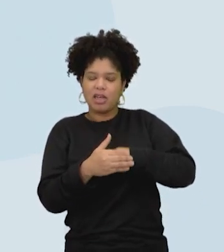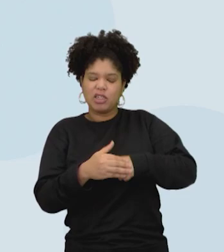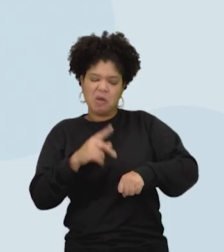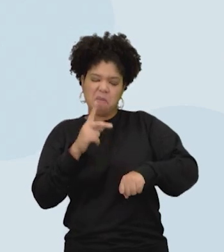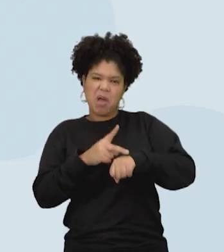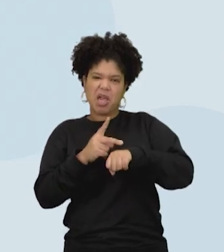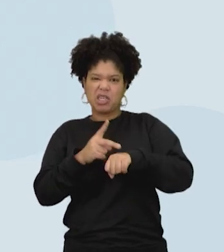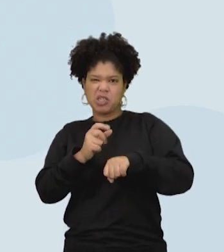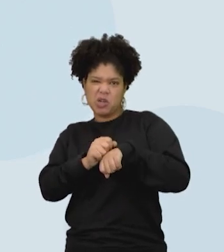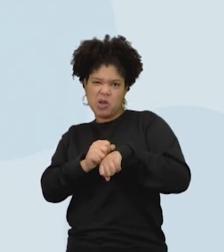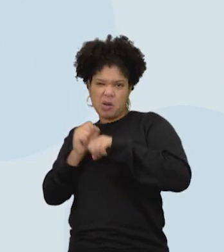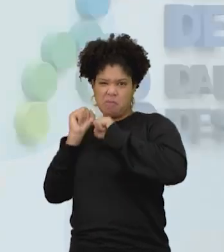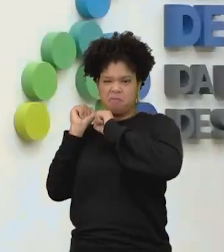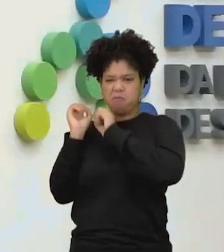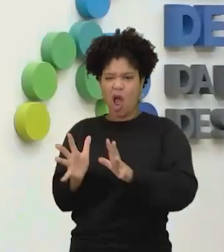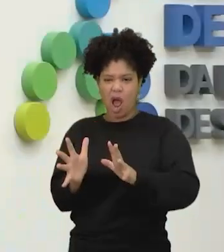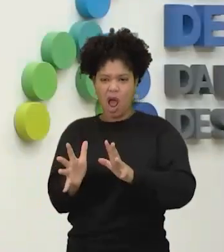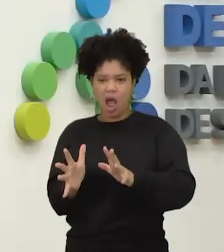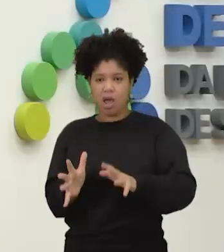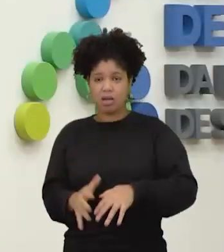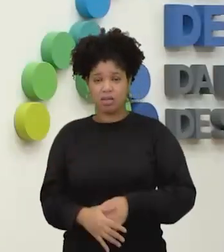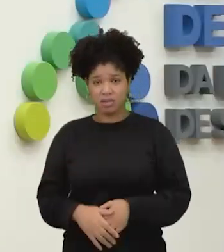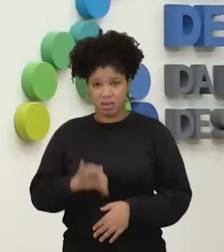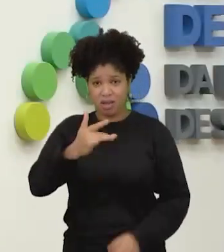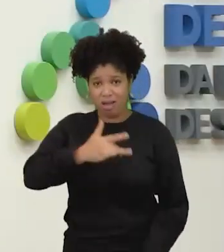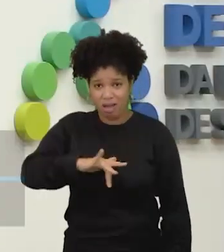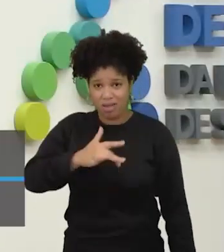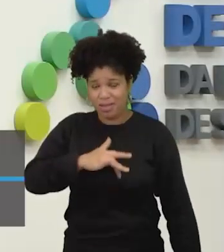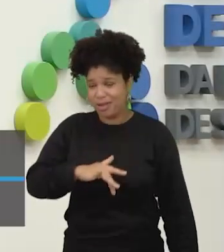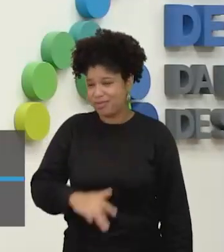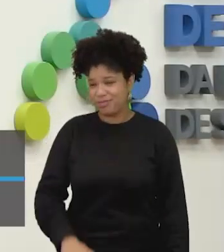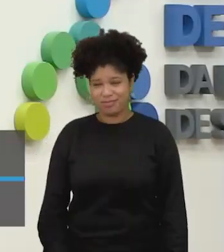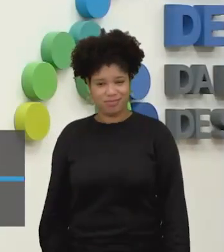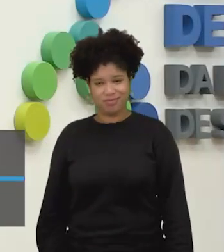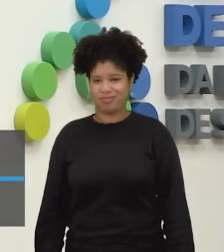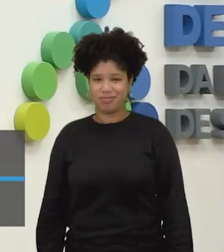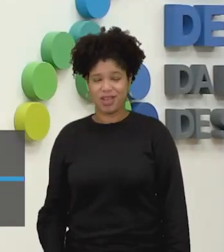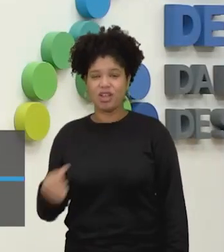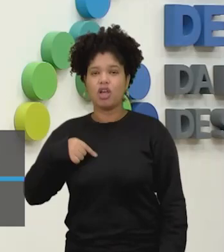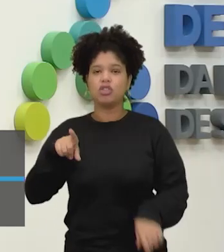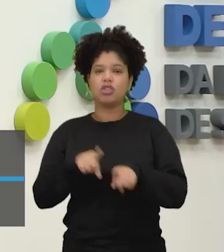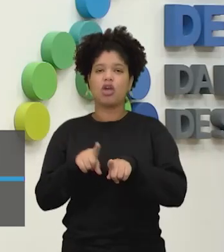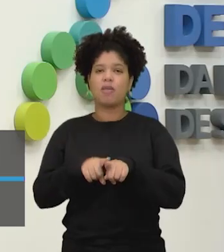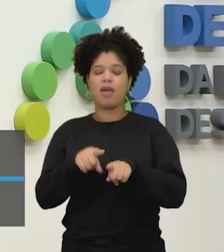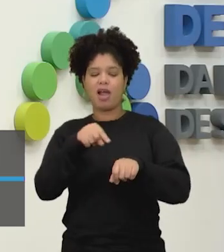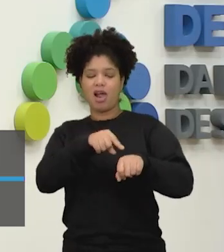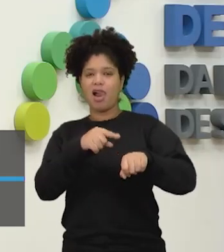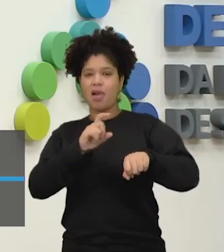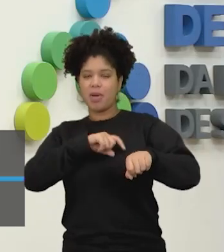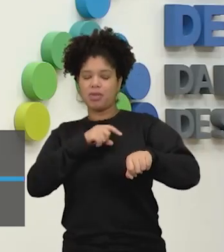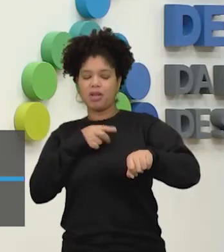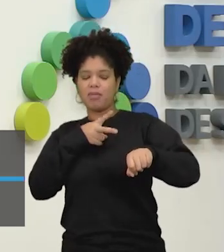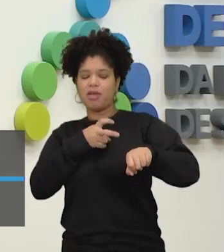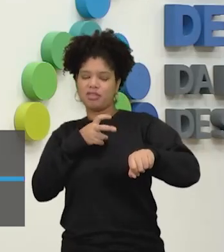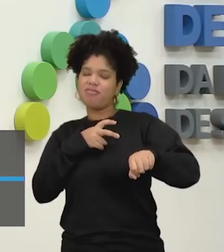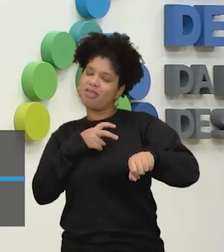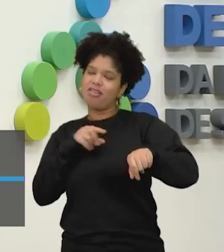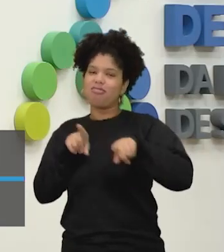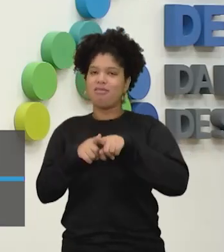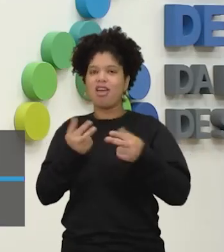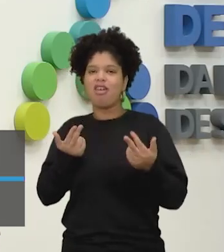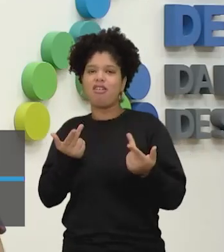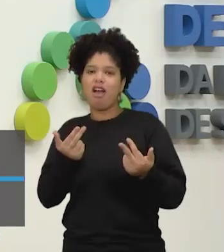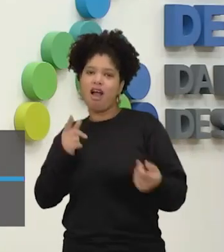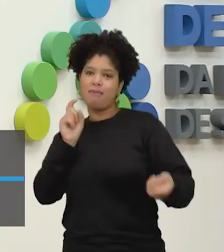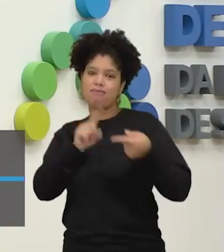tua chaga, e se alguém ainda fica com peninha de você, você faz o quê? Apedreja esta mão vil que te afaga. Ou seja, se alguém fez carinho em você, você faz o